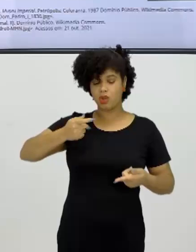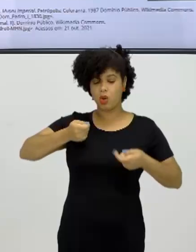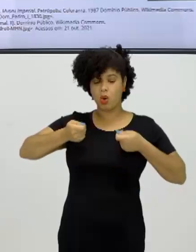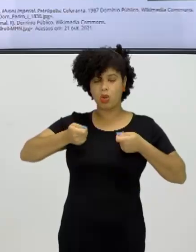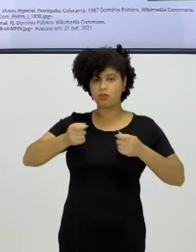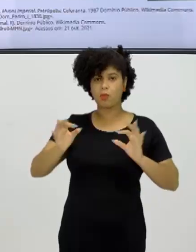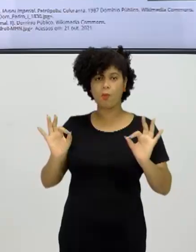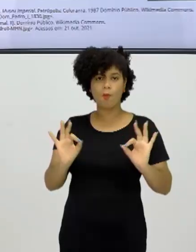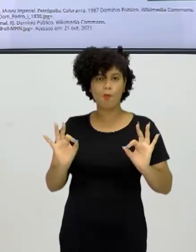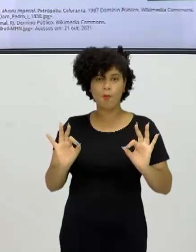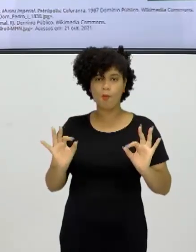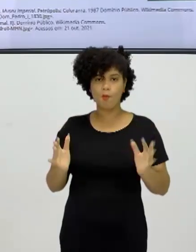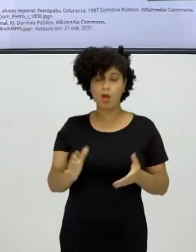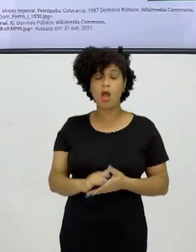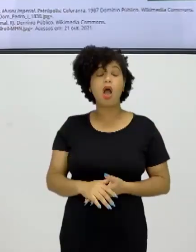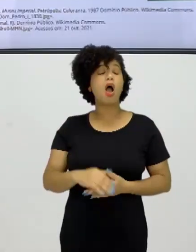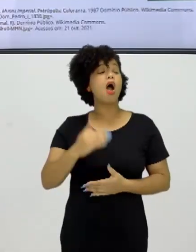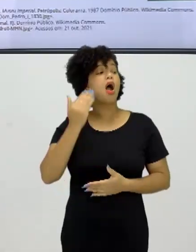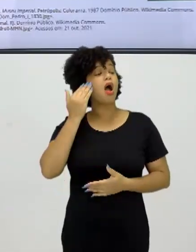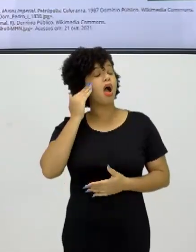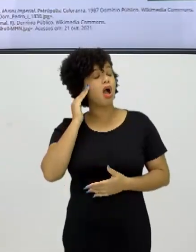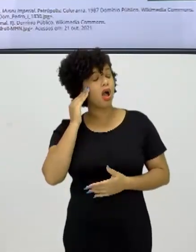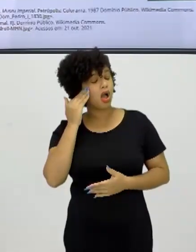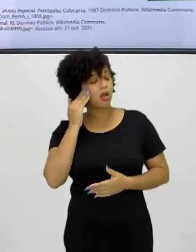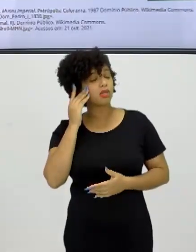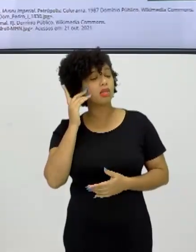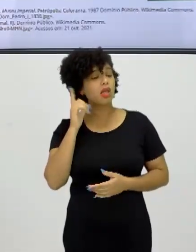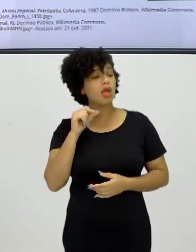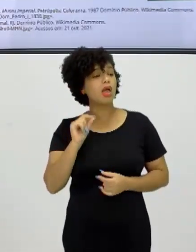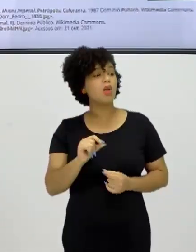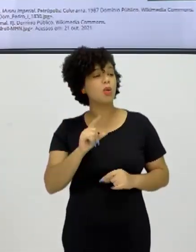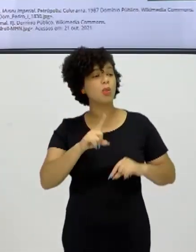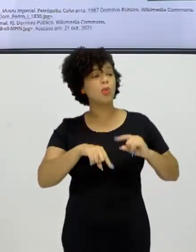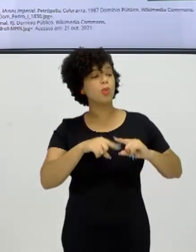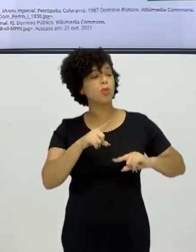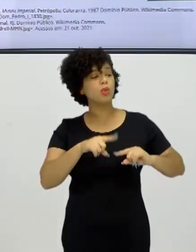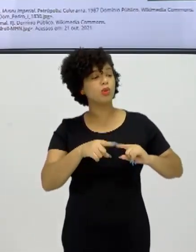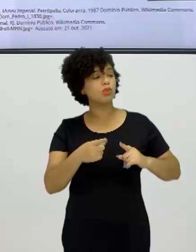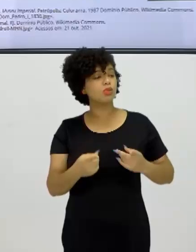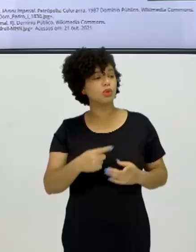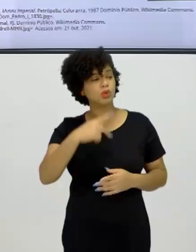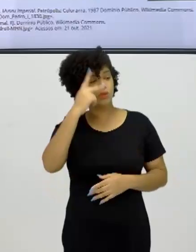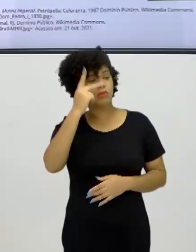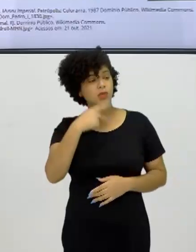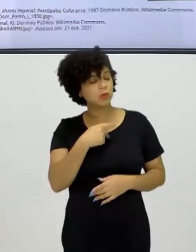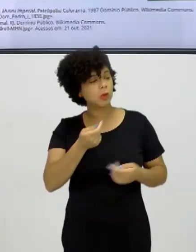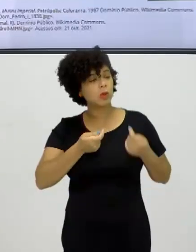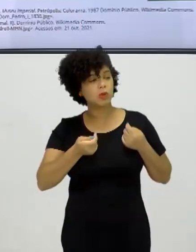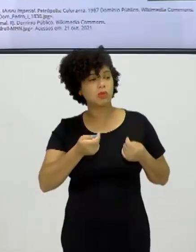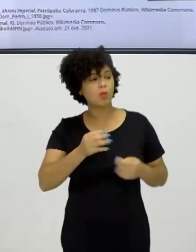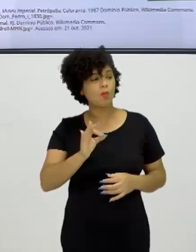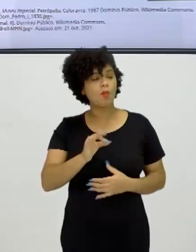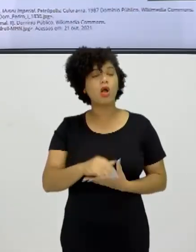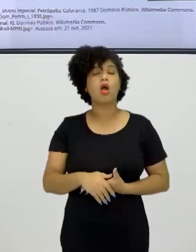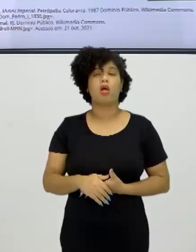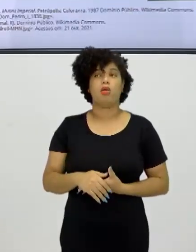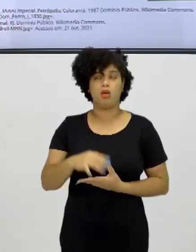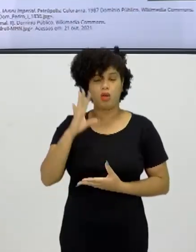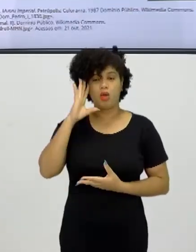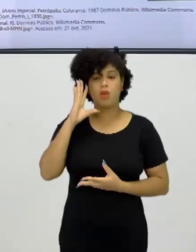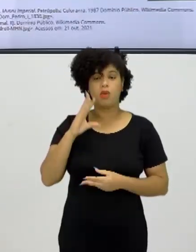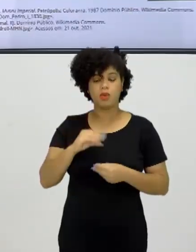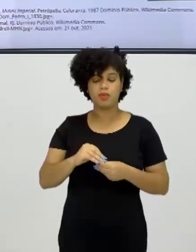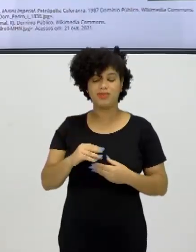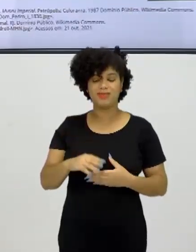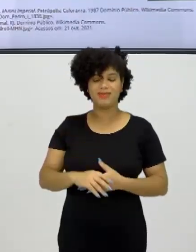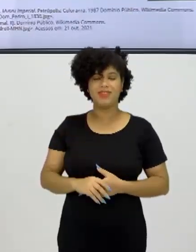mesma. Mercadoria que é a chave, ela é uma mercadoria do qual ela não tem posse sobre si mesma. Por isso que, por exemplo,